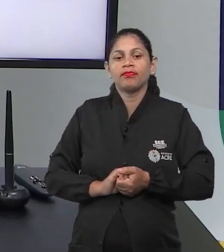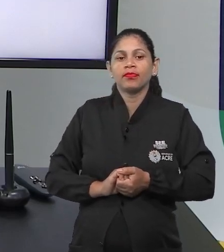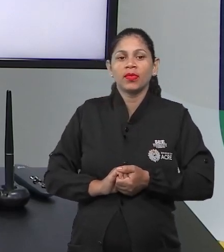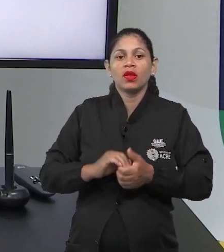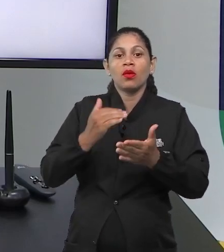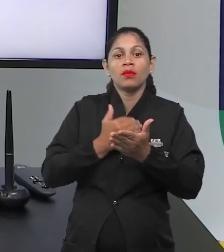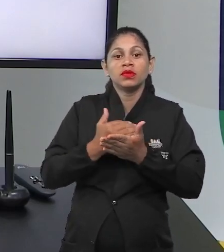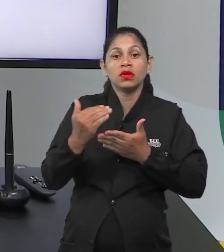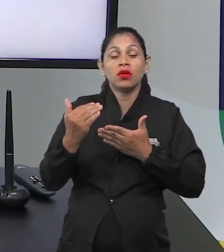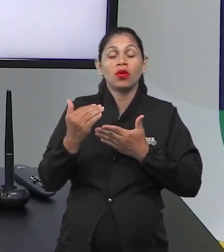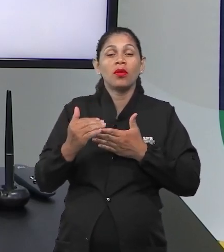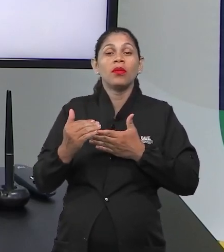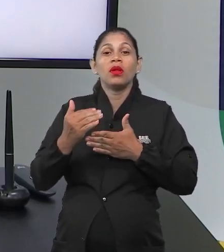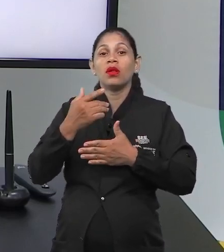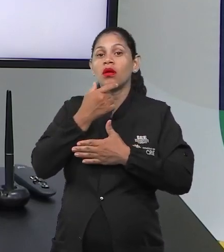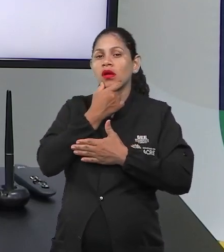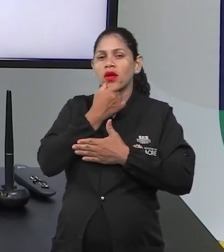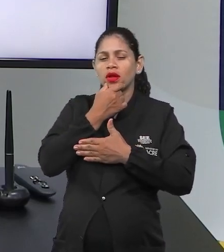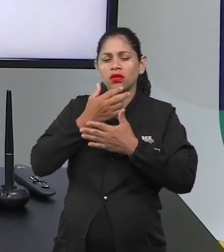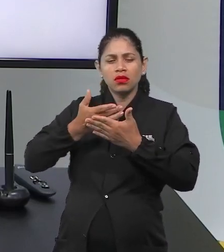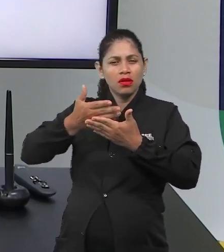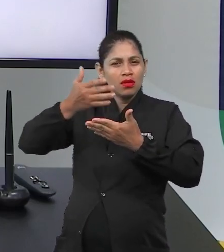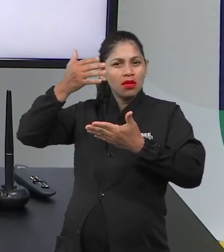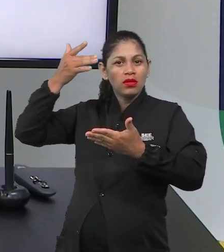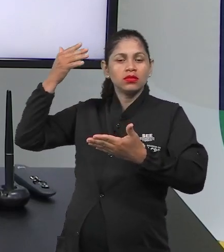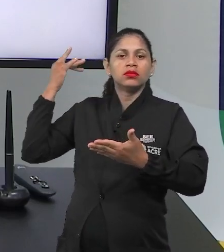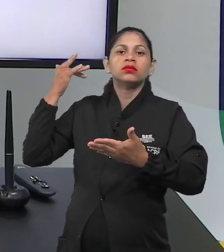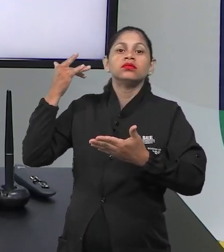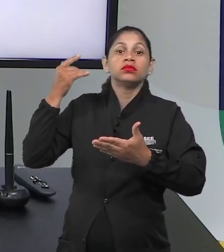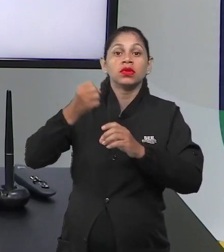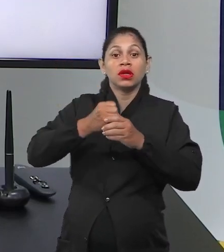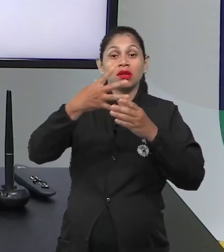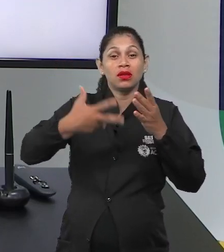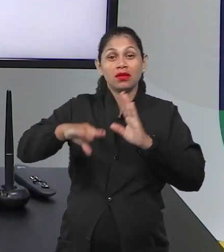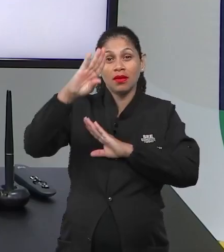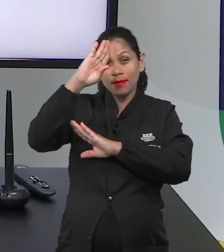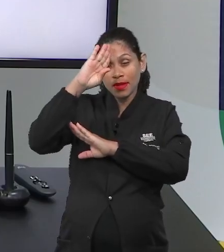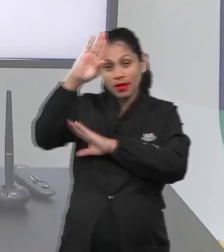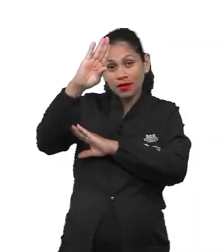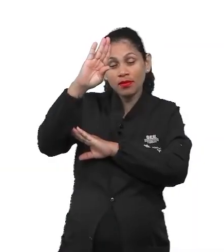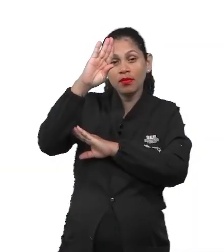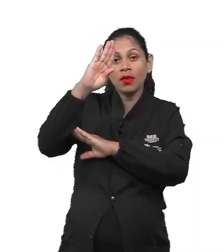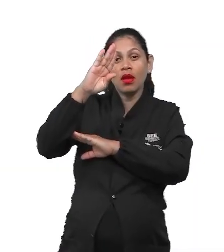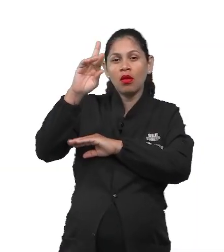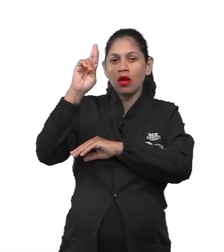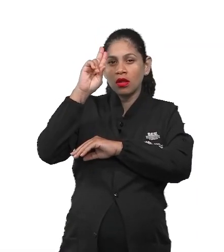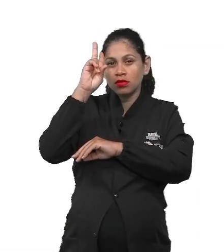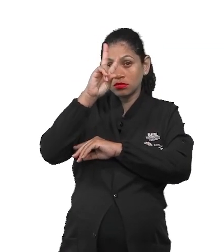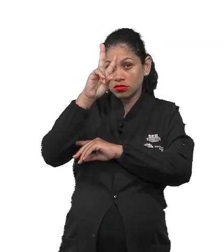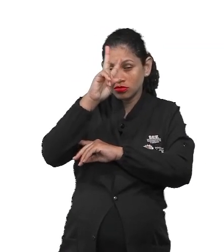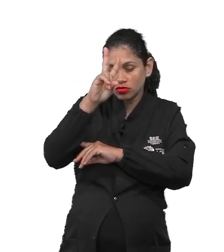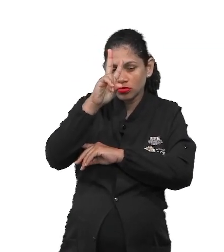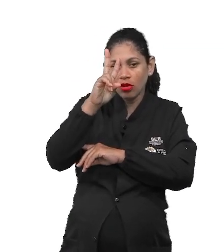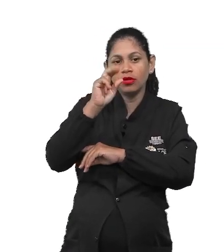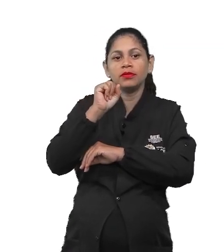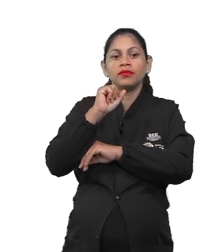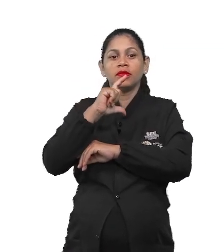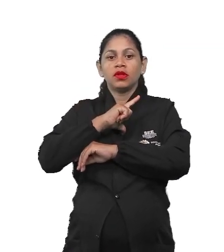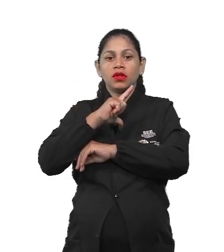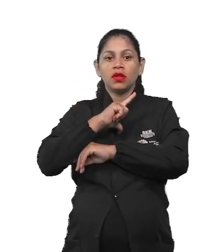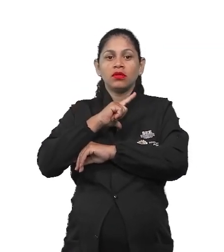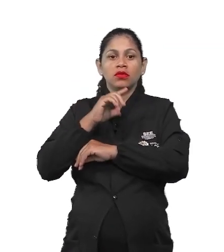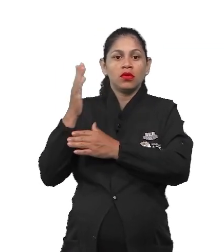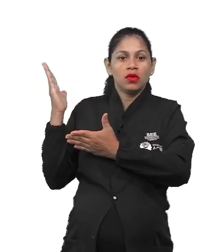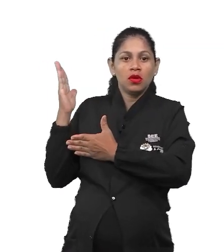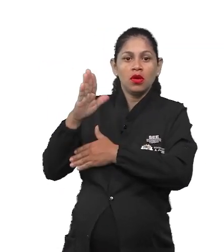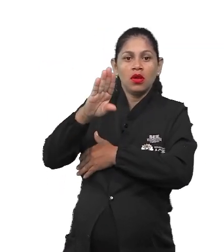principalmente caracterizado pela história épica Beowulf. Beowulf foi um poema que nós não sabemos quem